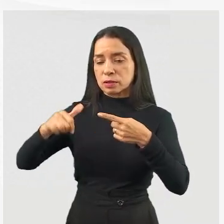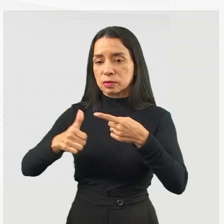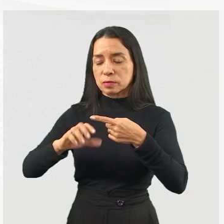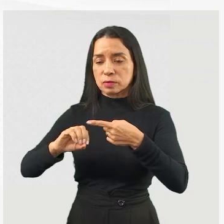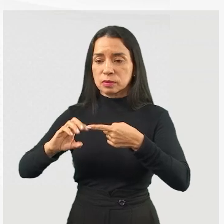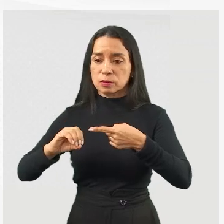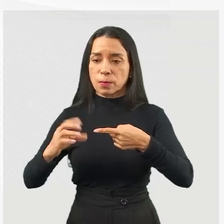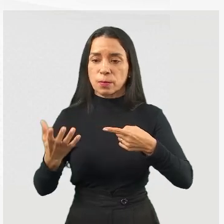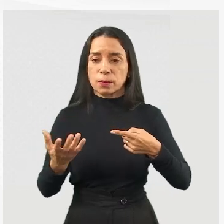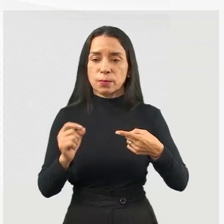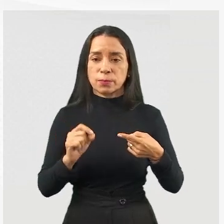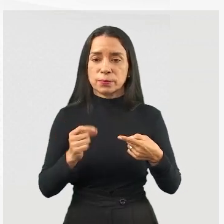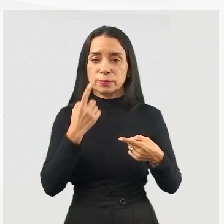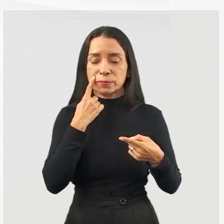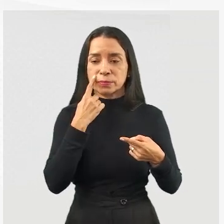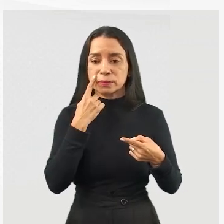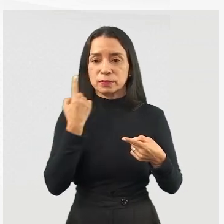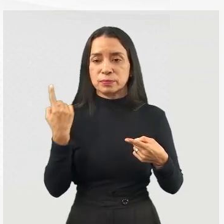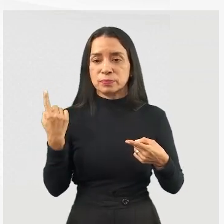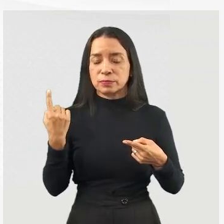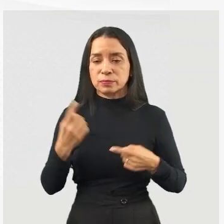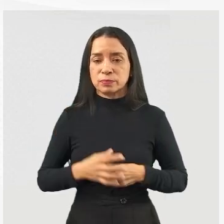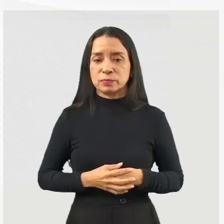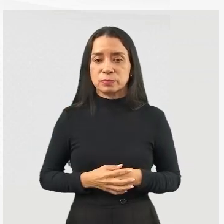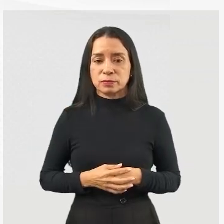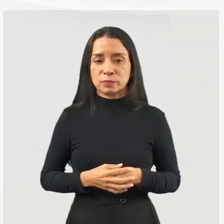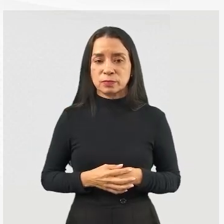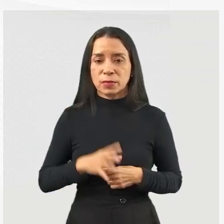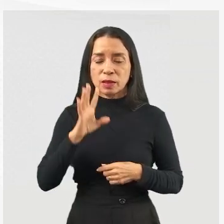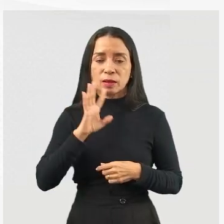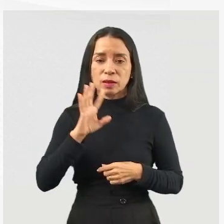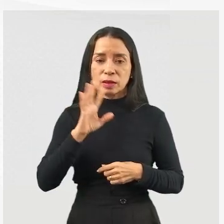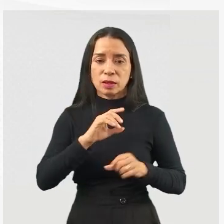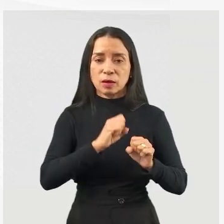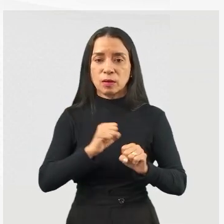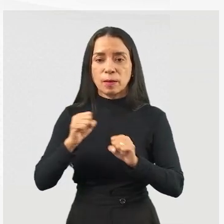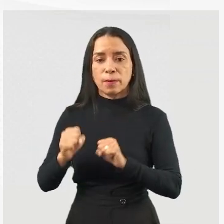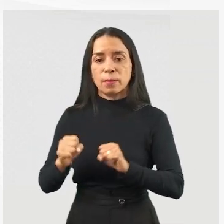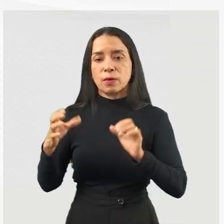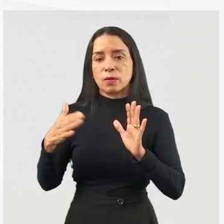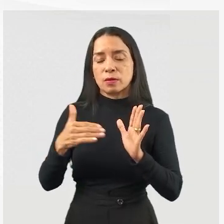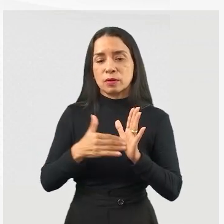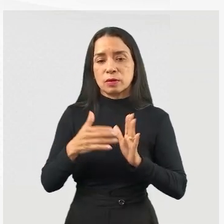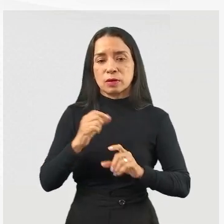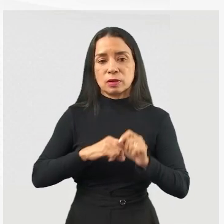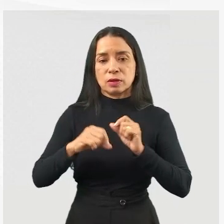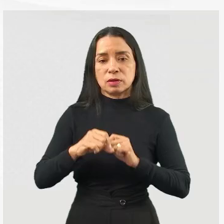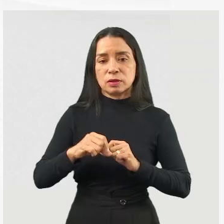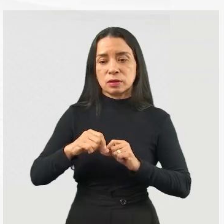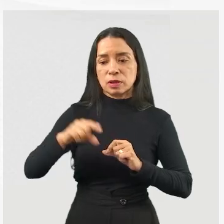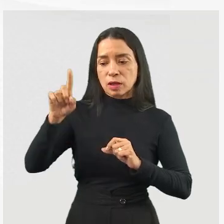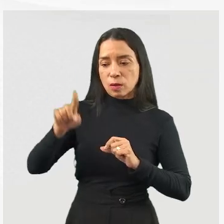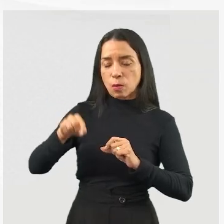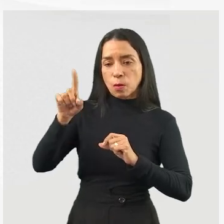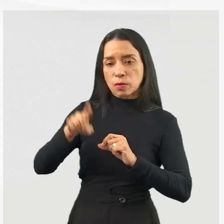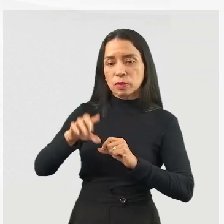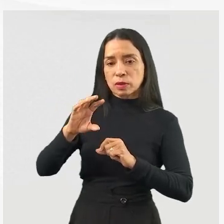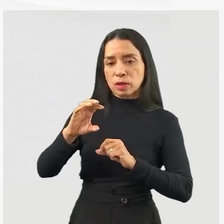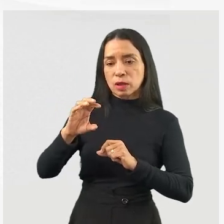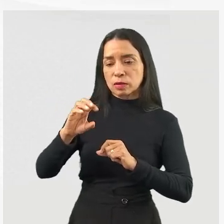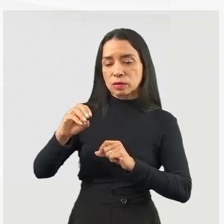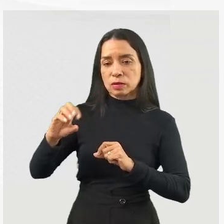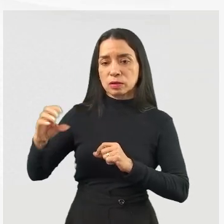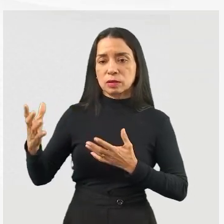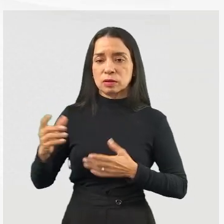ó. Olha só. E aí fica legal que você pode até cortar 2 zeros, ó. Corto 2 zeros aqui com